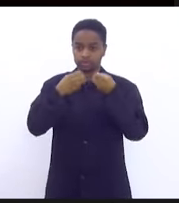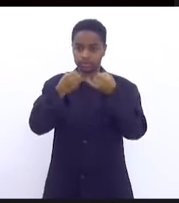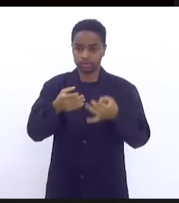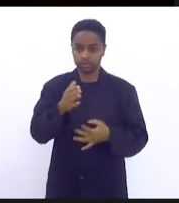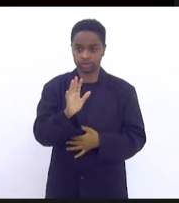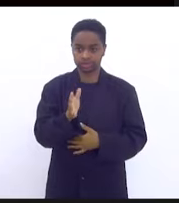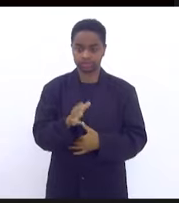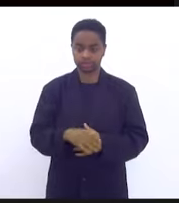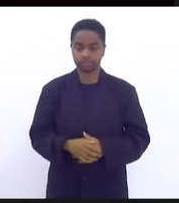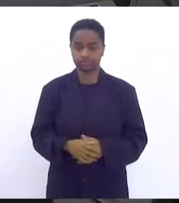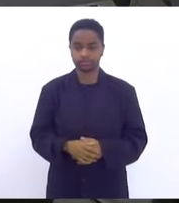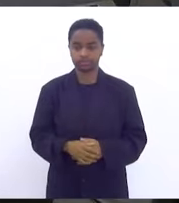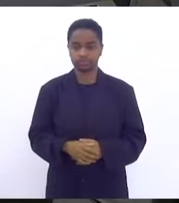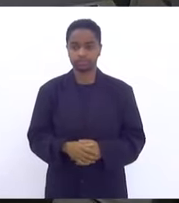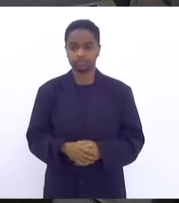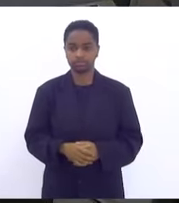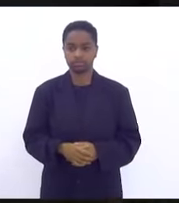por mim.